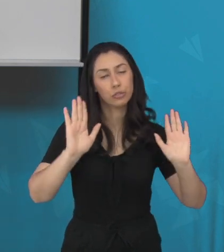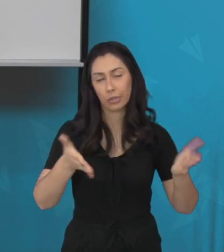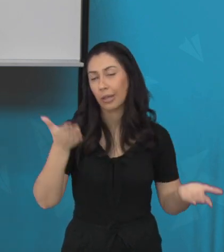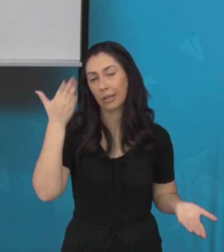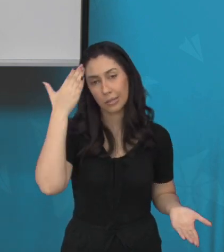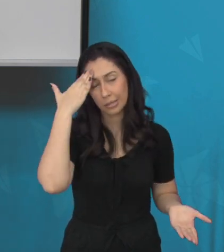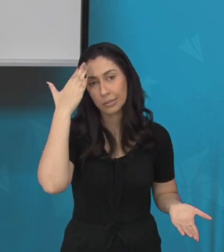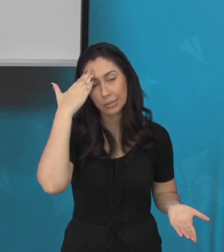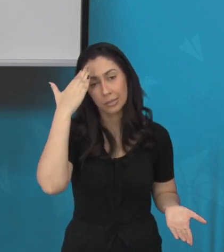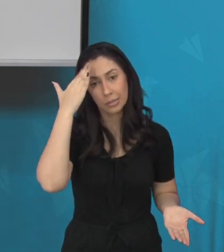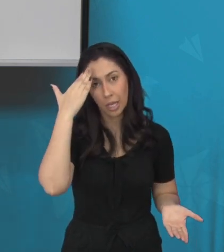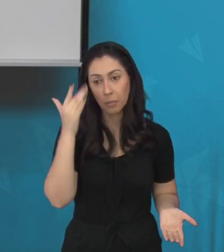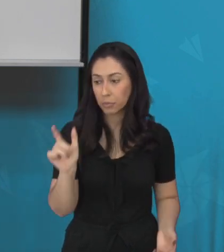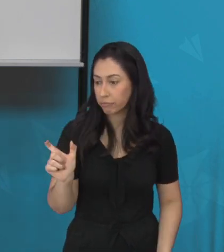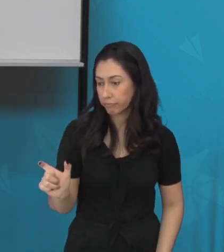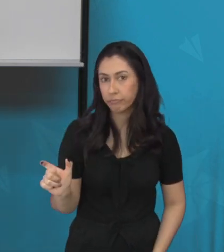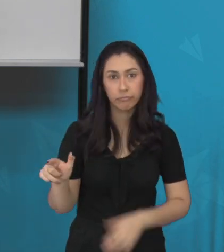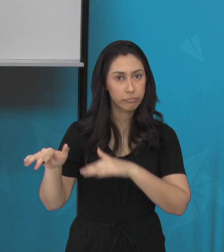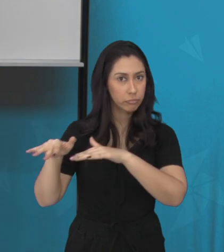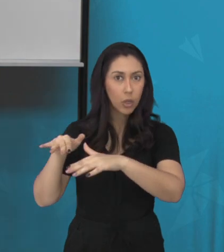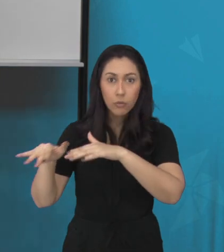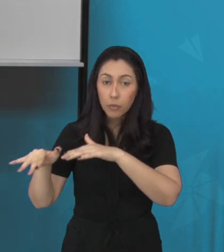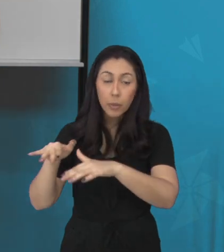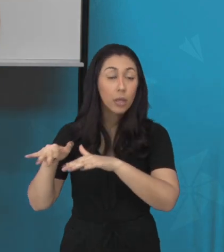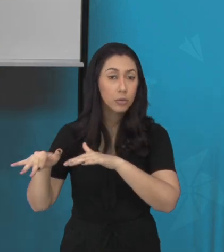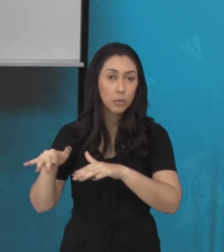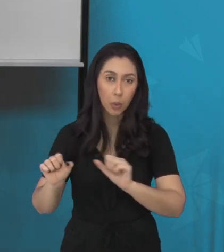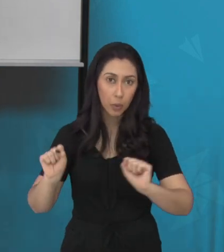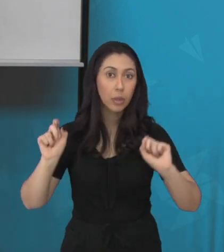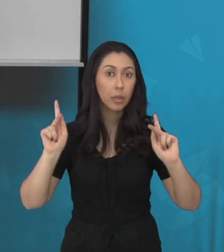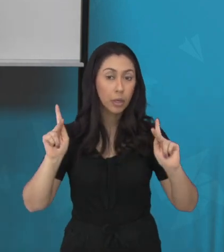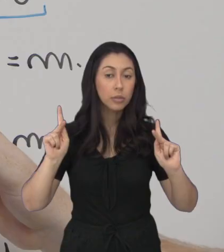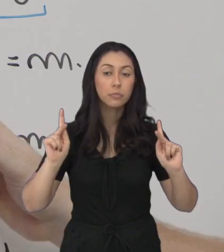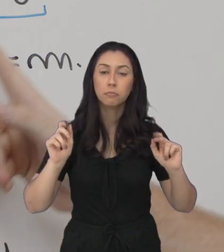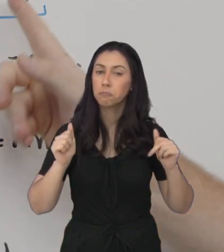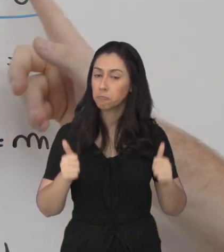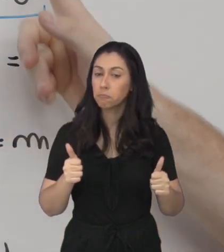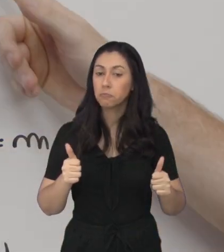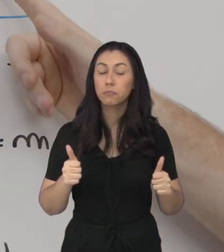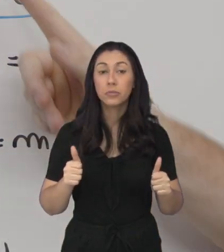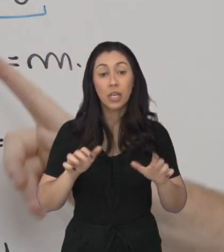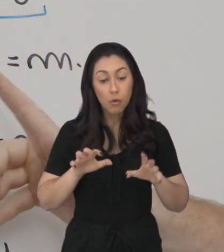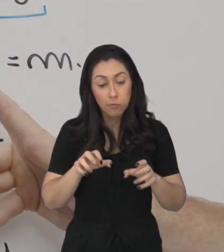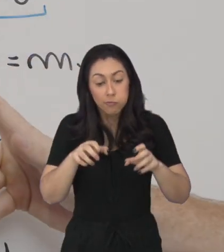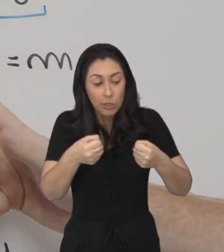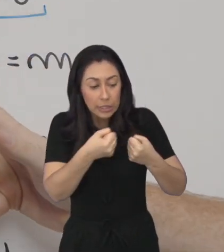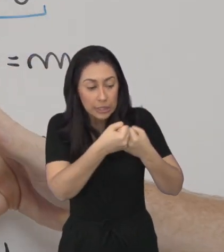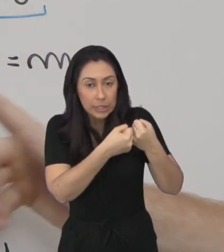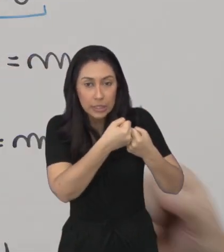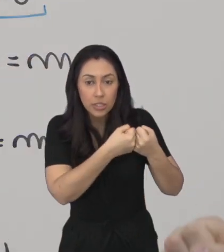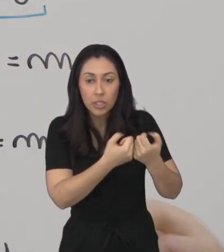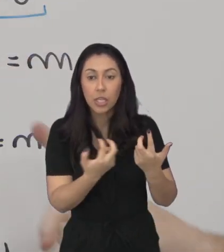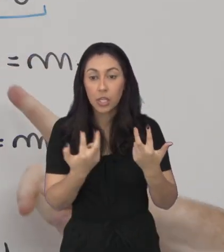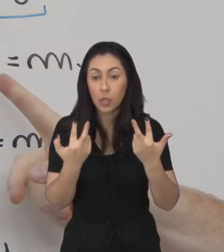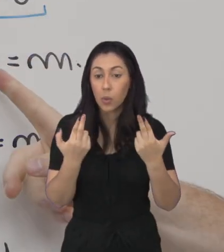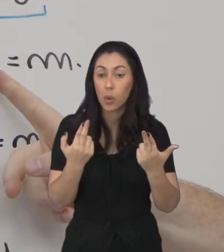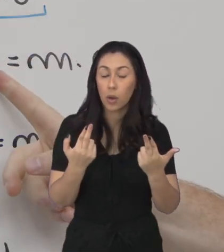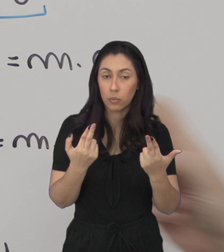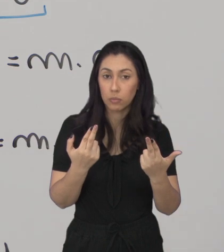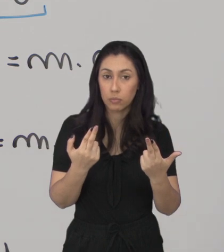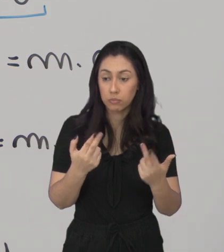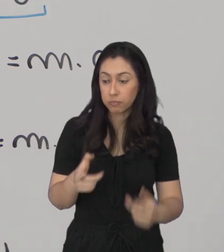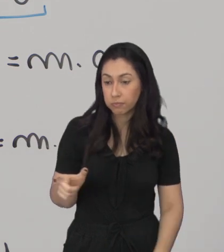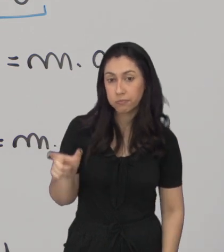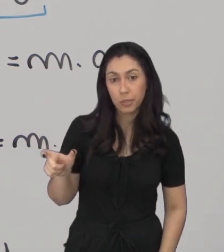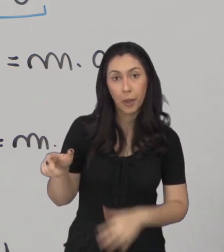nós concluímos que a gente está falando do mi cinético. Esse corpo está em movimento, tá bom? Força de atrito, então, vai ser igual mi cinético vezes